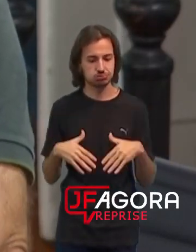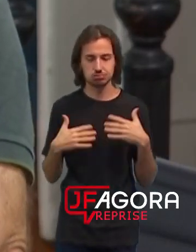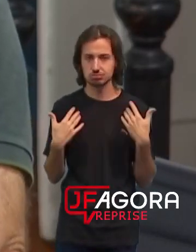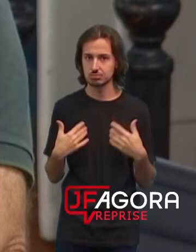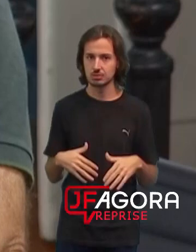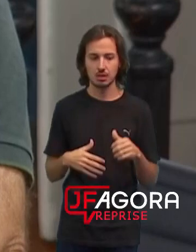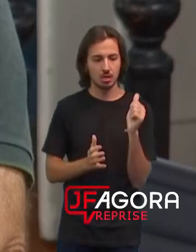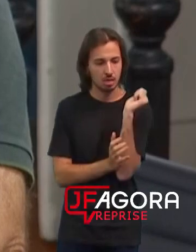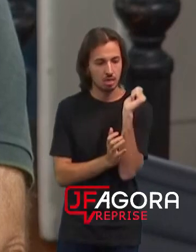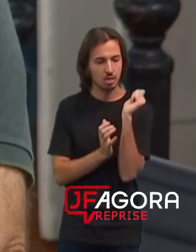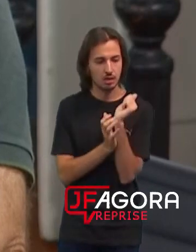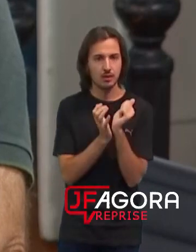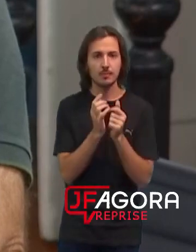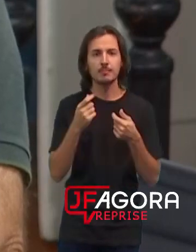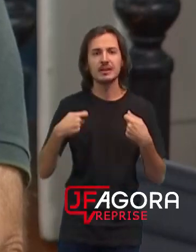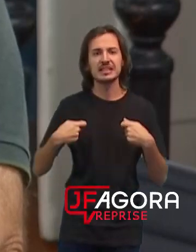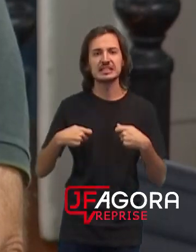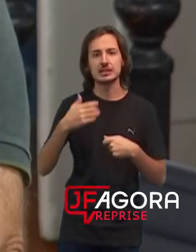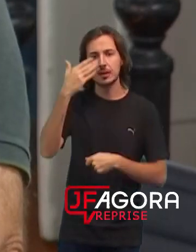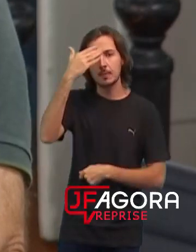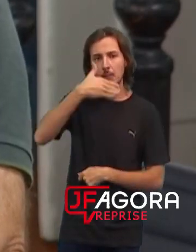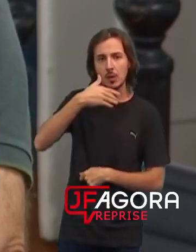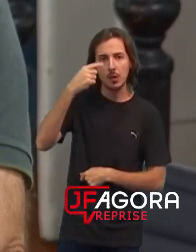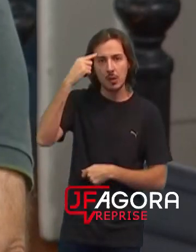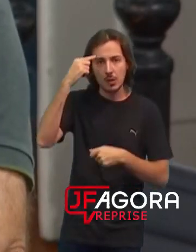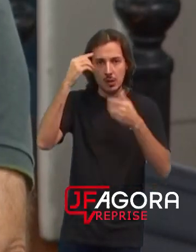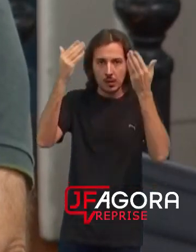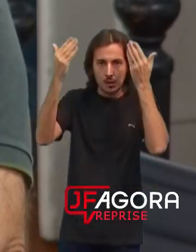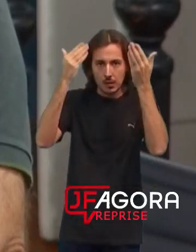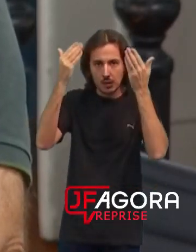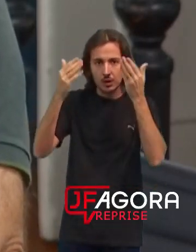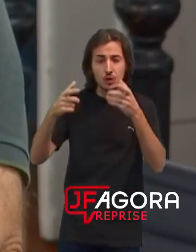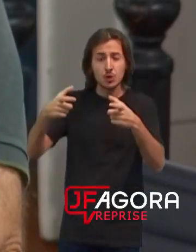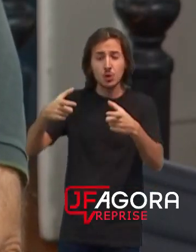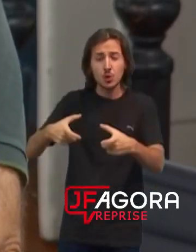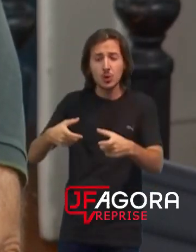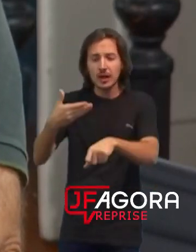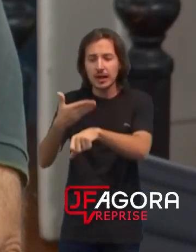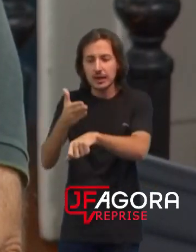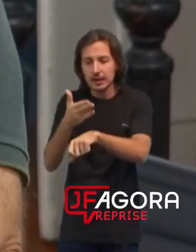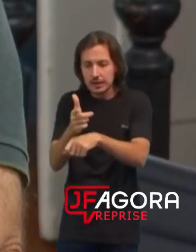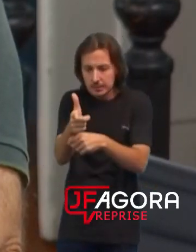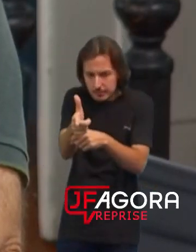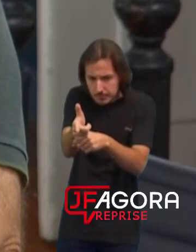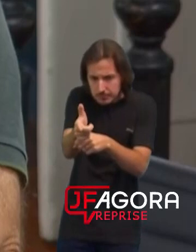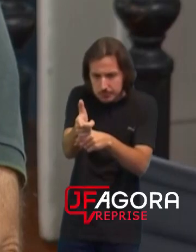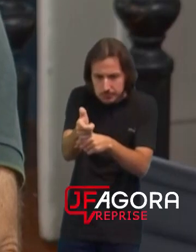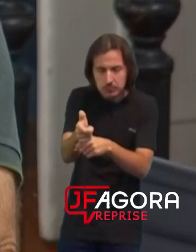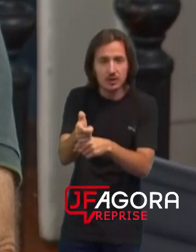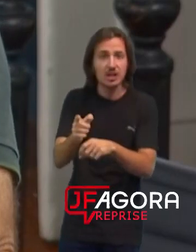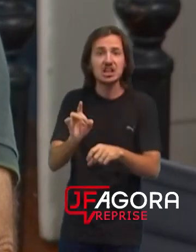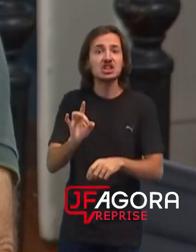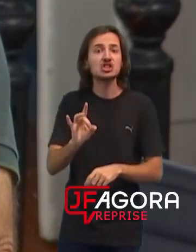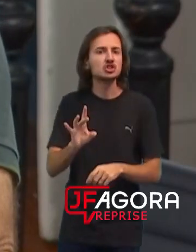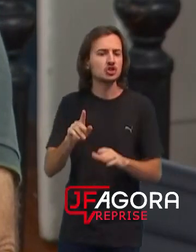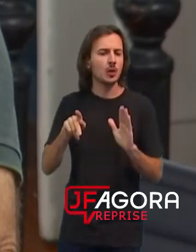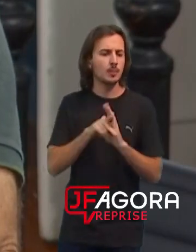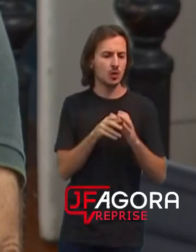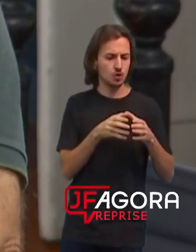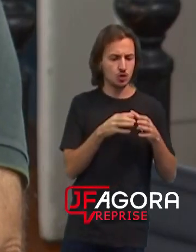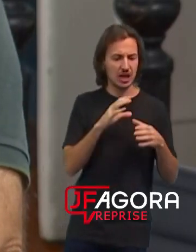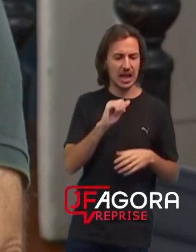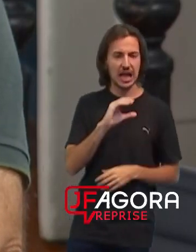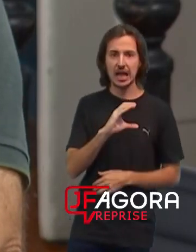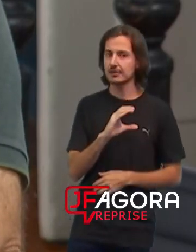muito grande, tem que fazer laudo psicológico, tem que... Os estandes de tiro, eles não servem somente para os CACs, eles servem